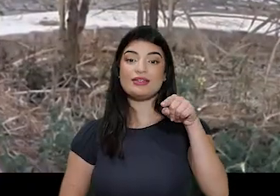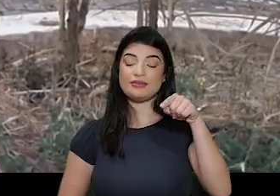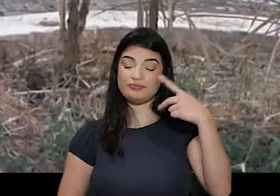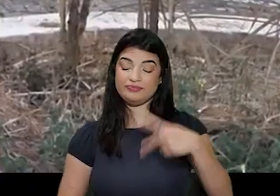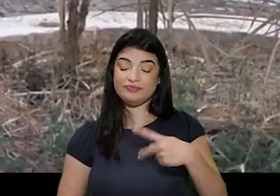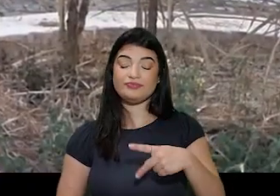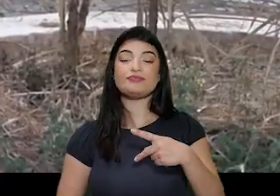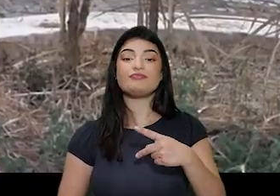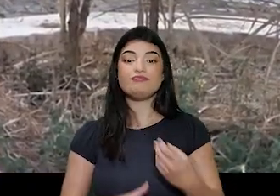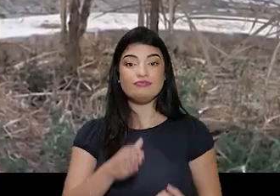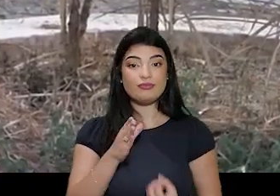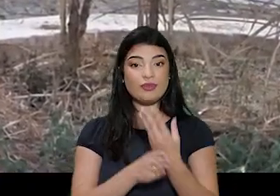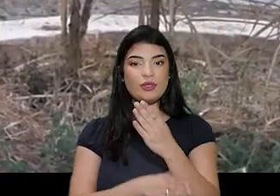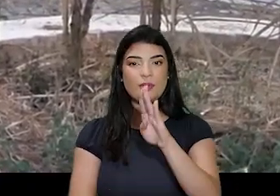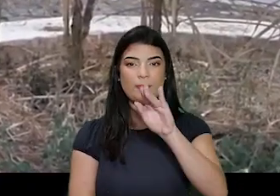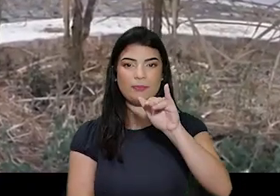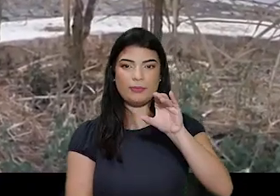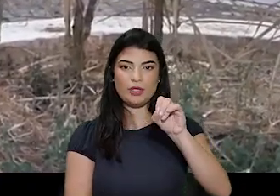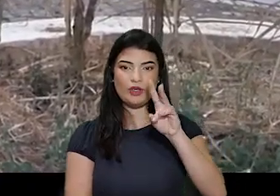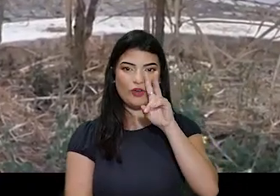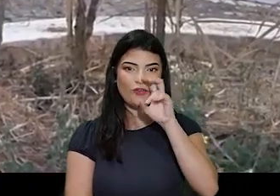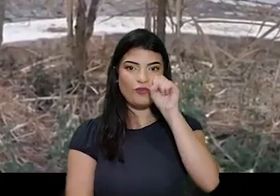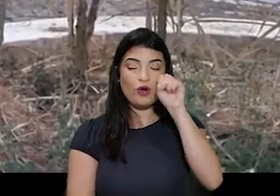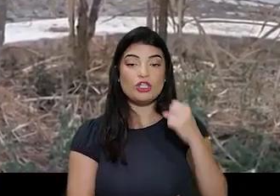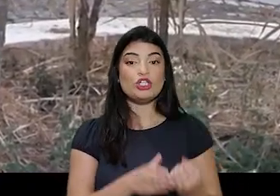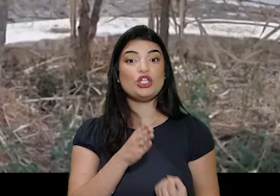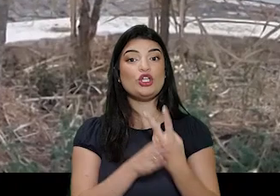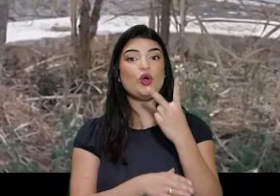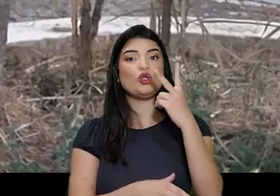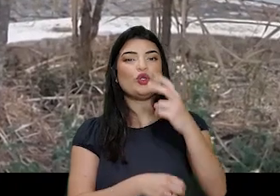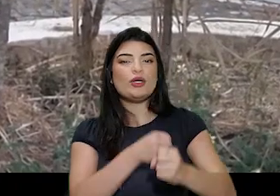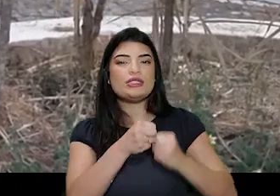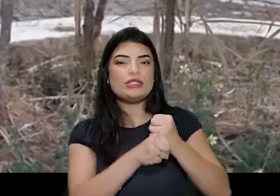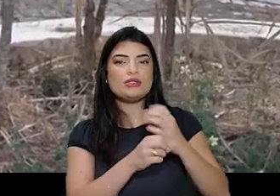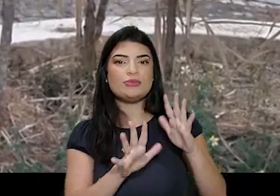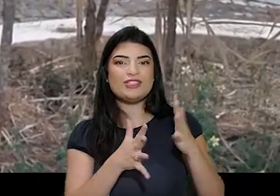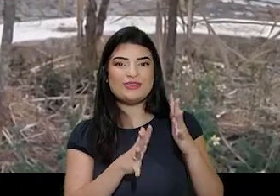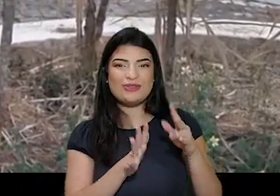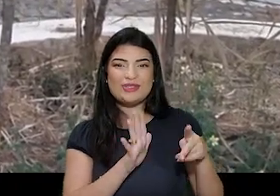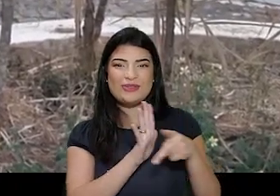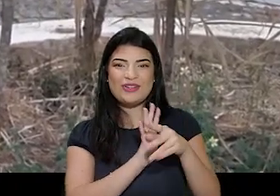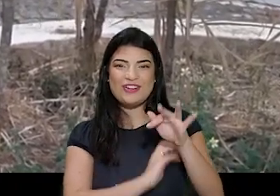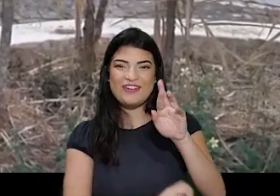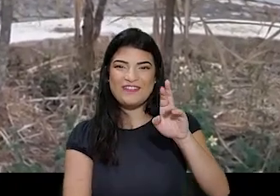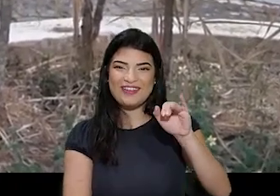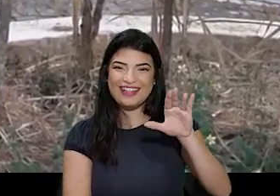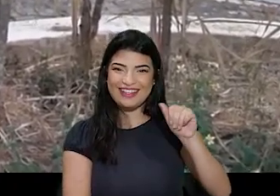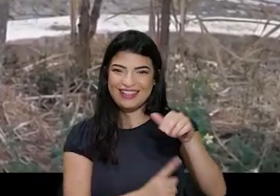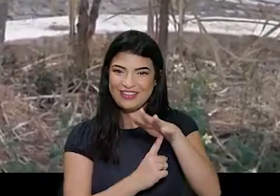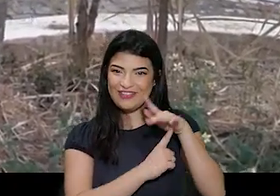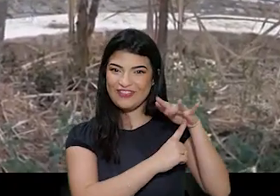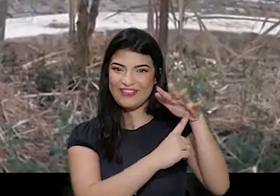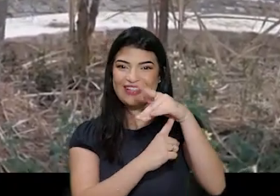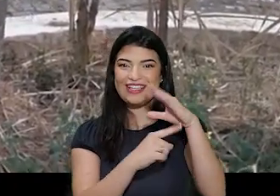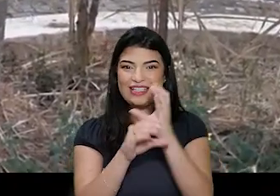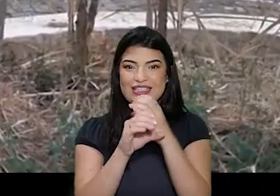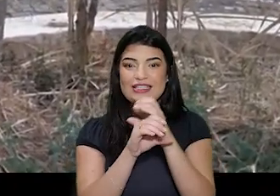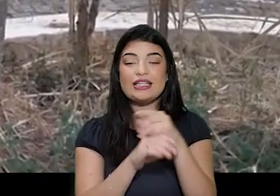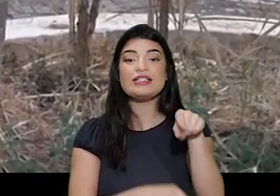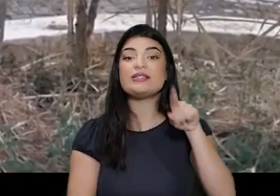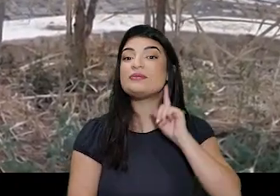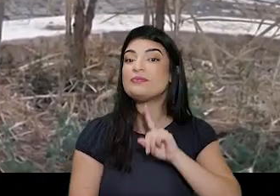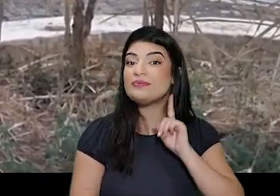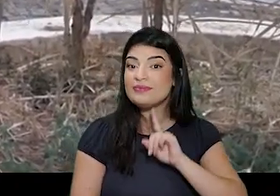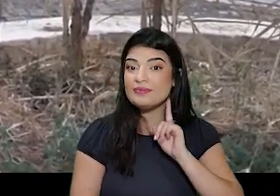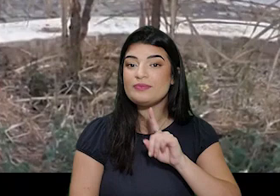A Bioforte ela nasceu há algo em torno de 2 anos através de uma Feira de Ciências de uma escola estadual do município de Fortuna de